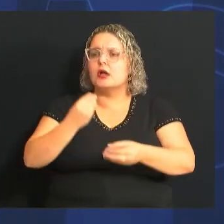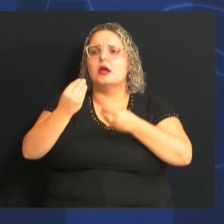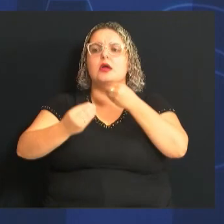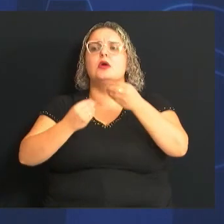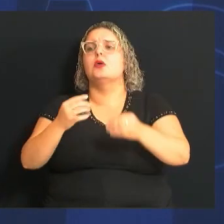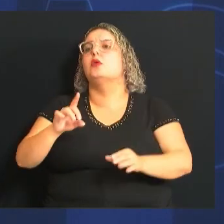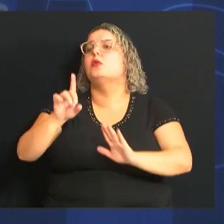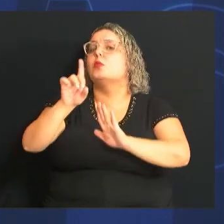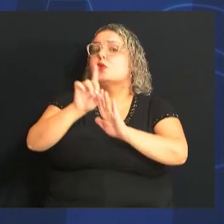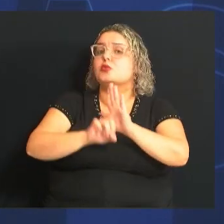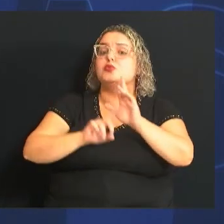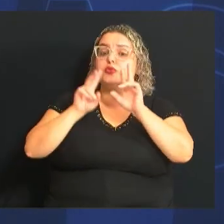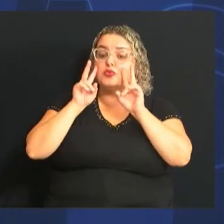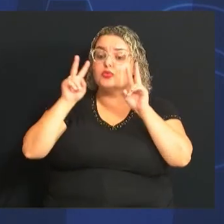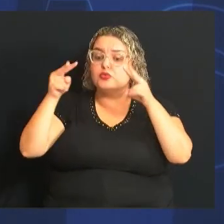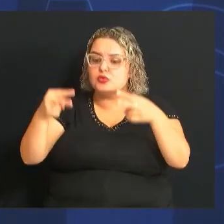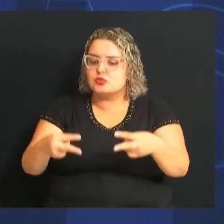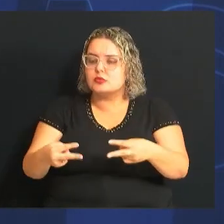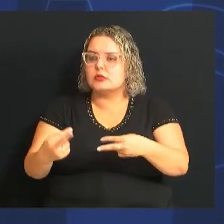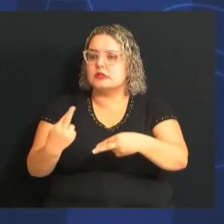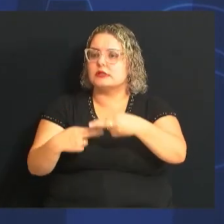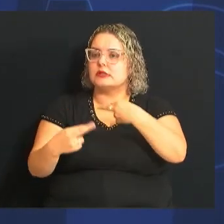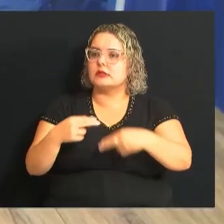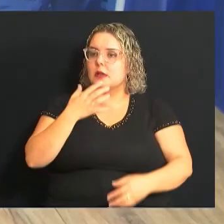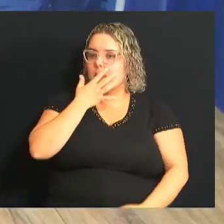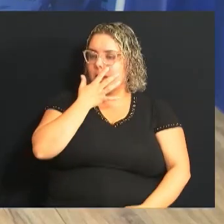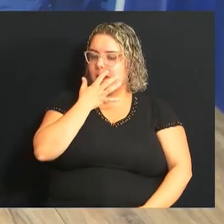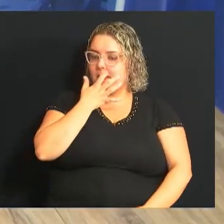direito enxerga essas relações, Dora?